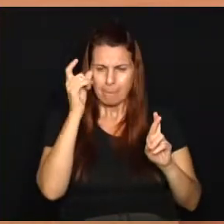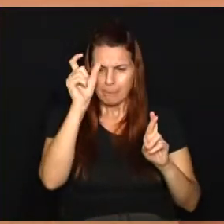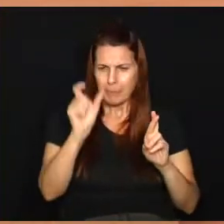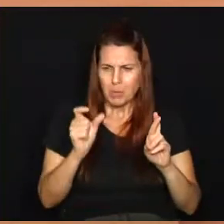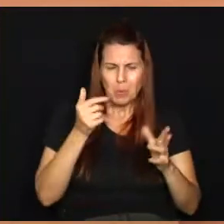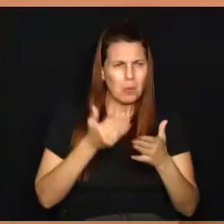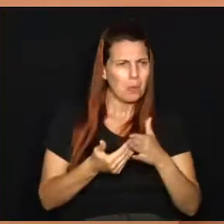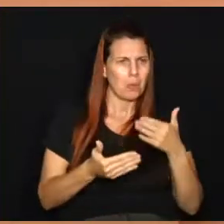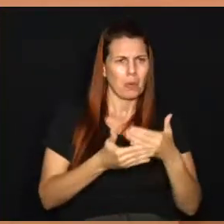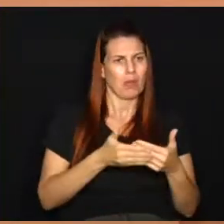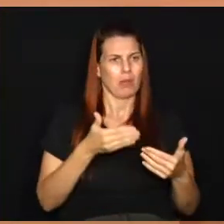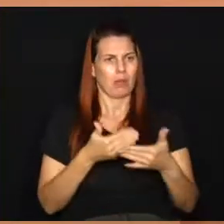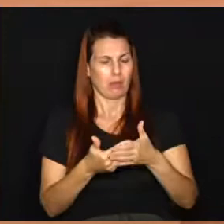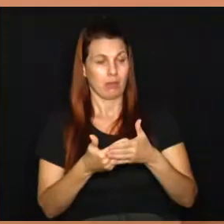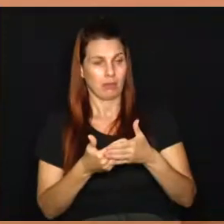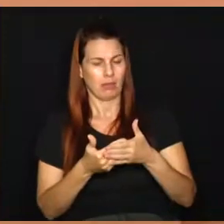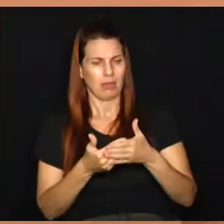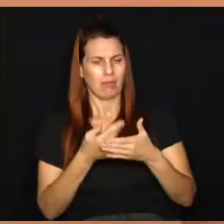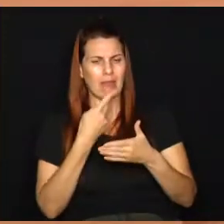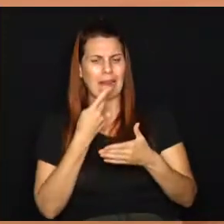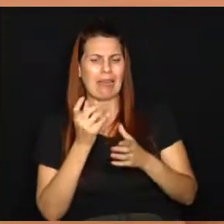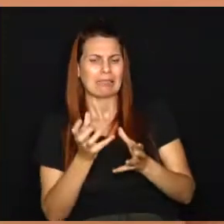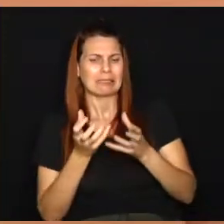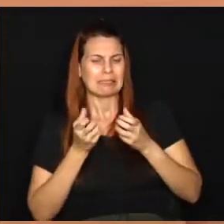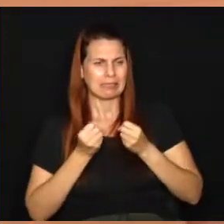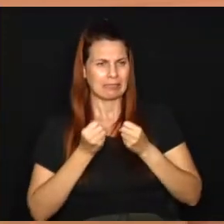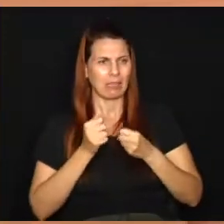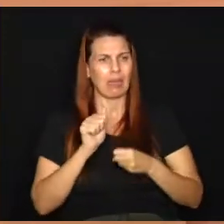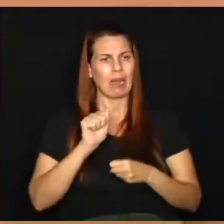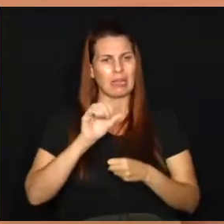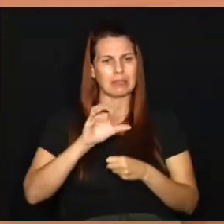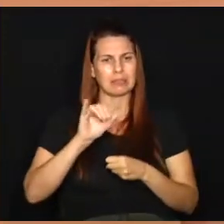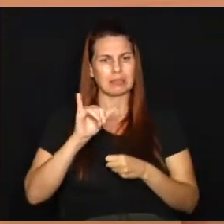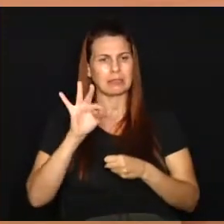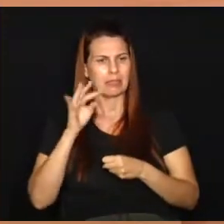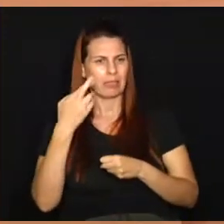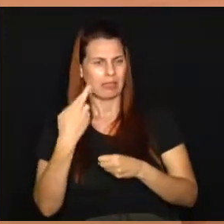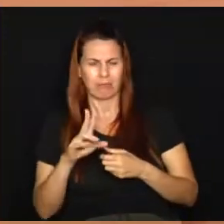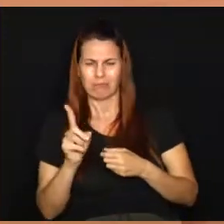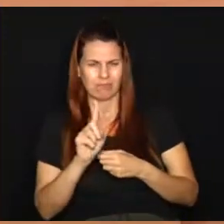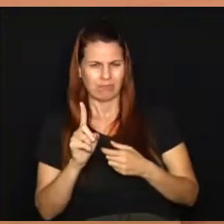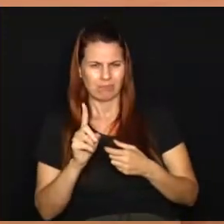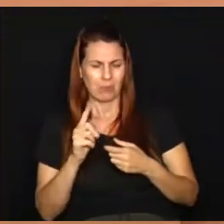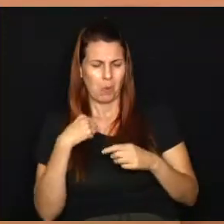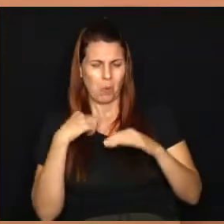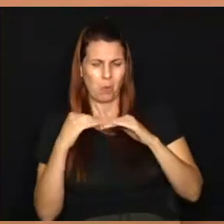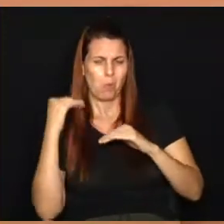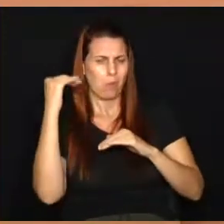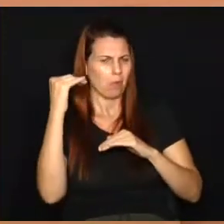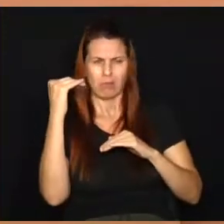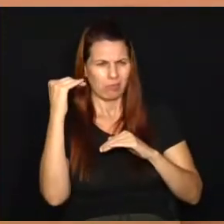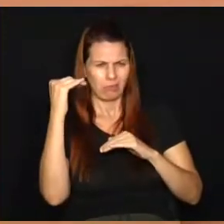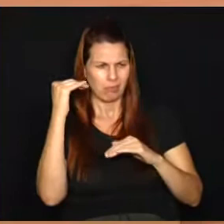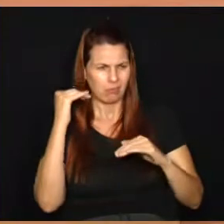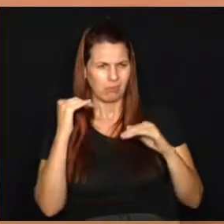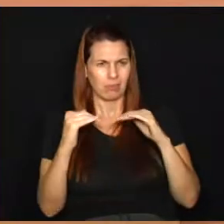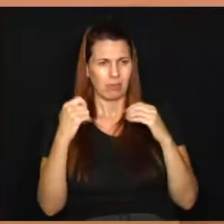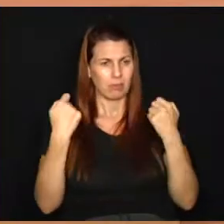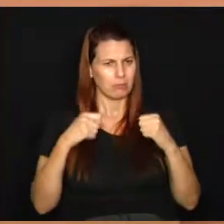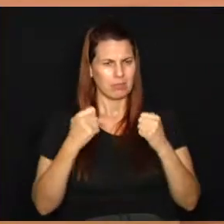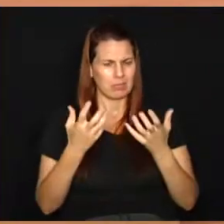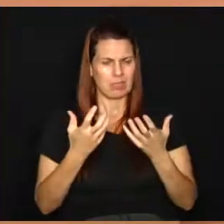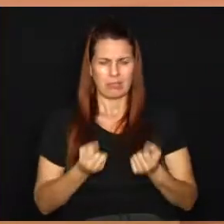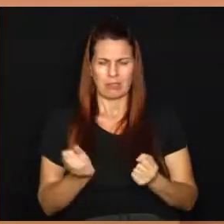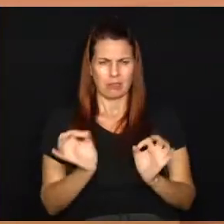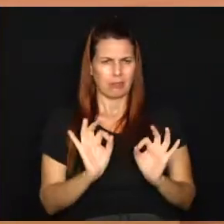também combatemos esse termo, né, da aceitação, como se a gente estivesse num patamar superior e tivéssemos que aceitar alguma